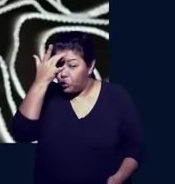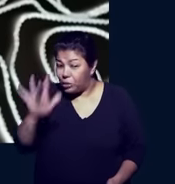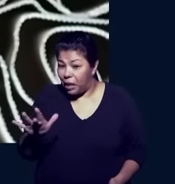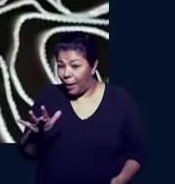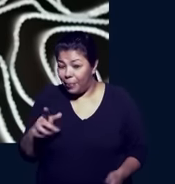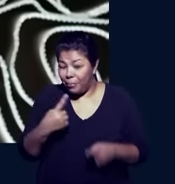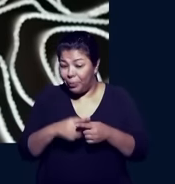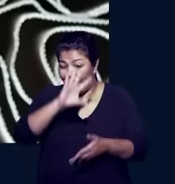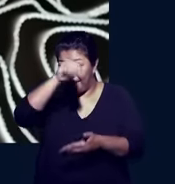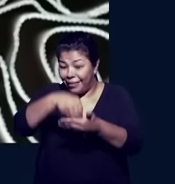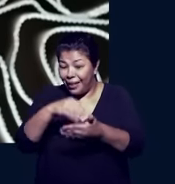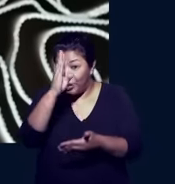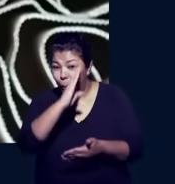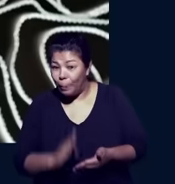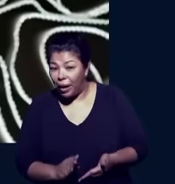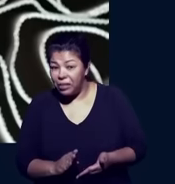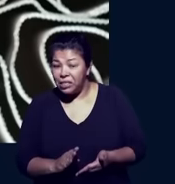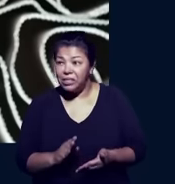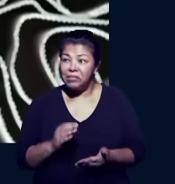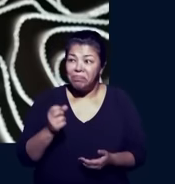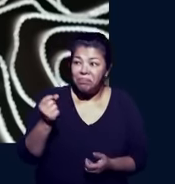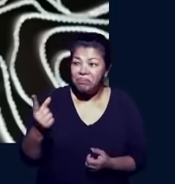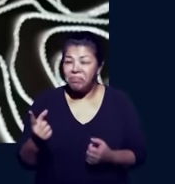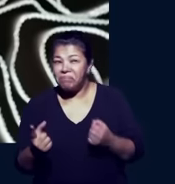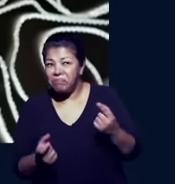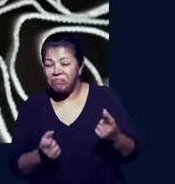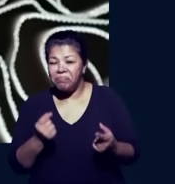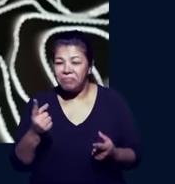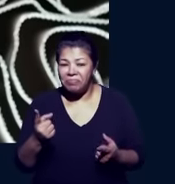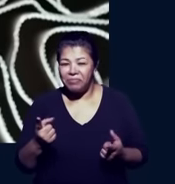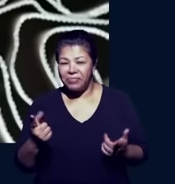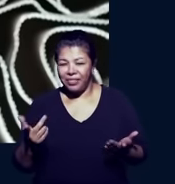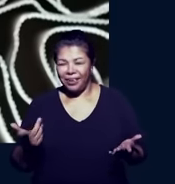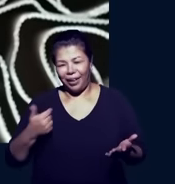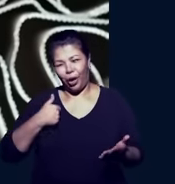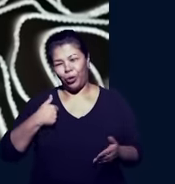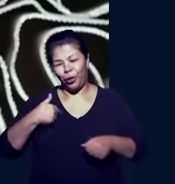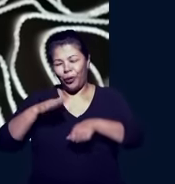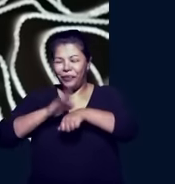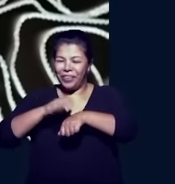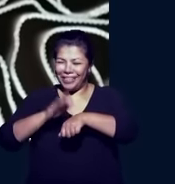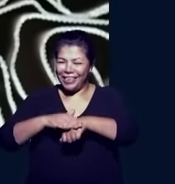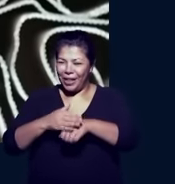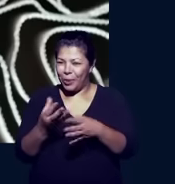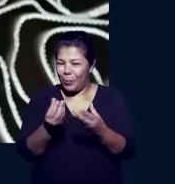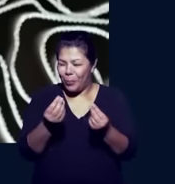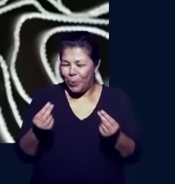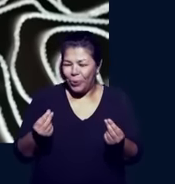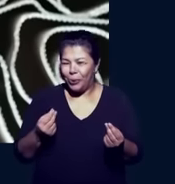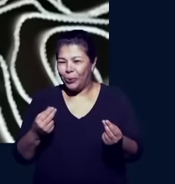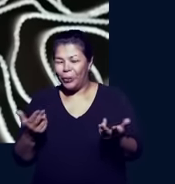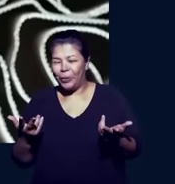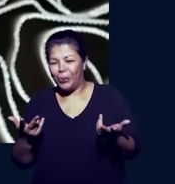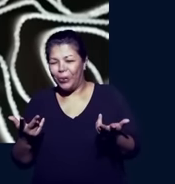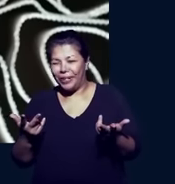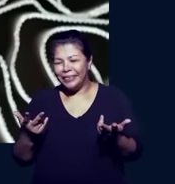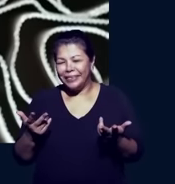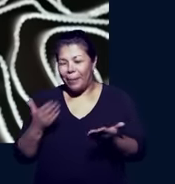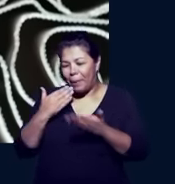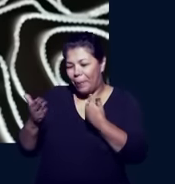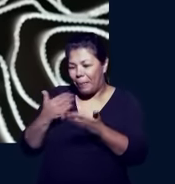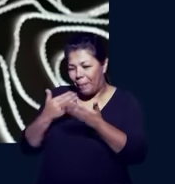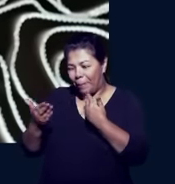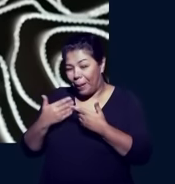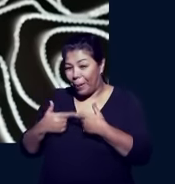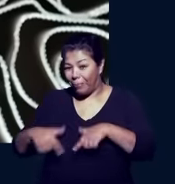né Sam eh algumas vezes a gente eu tô fazendo muito painel em inglês então tô meio a gente dá por dá